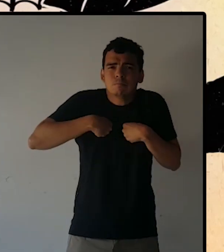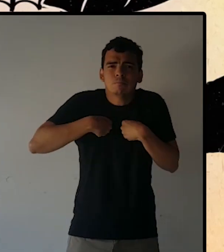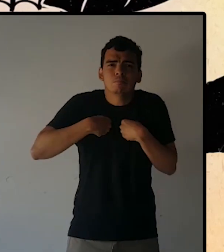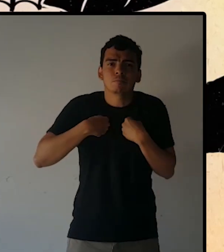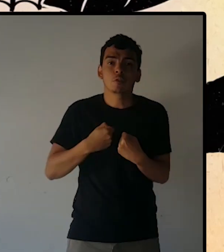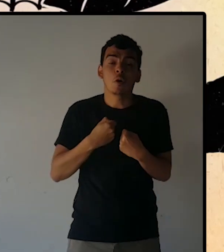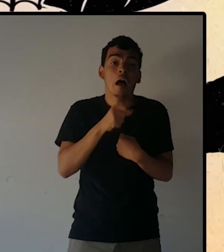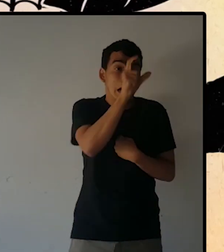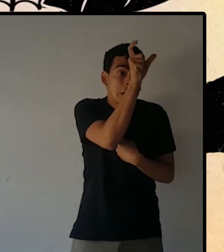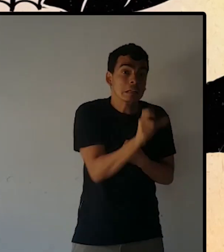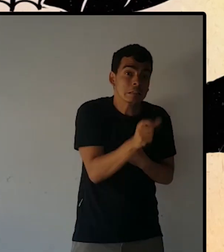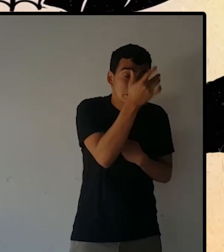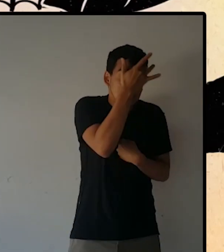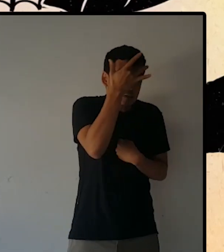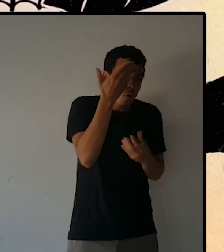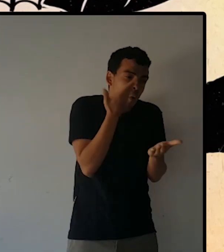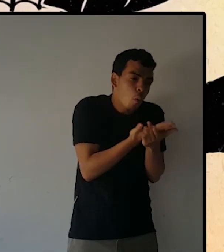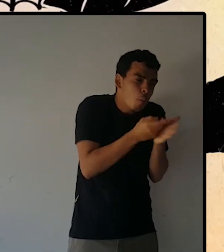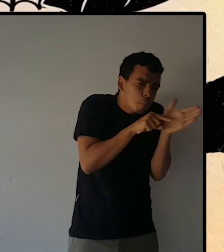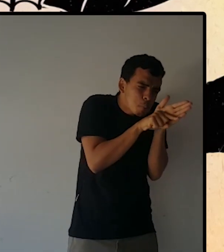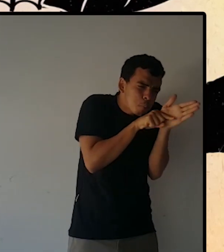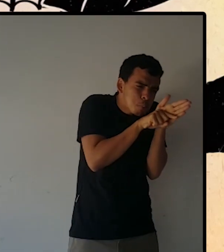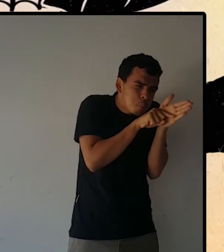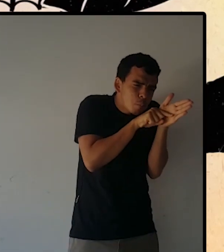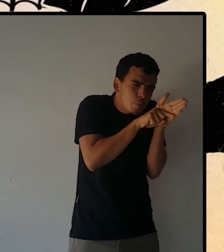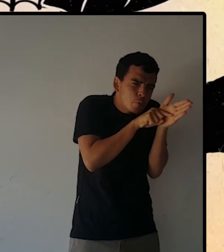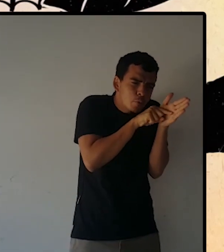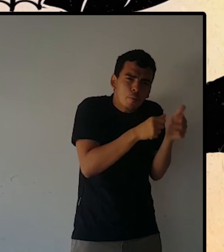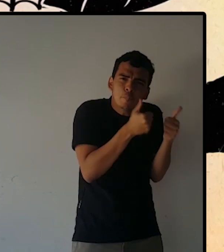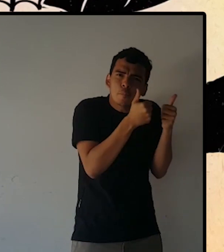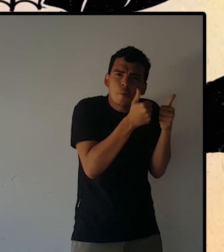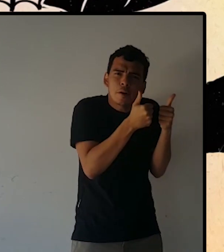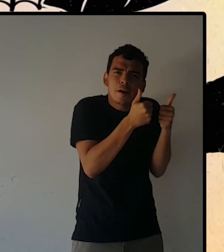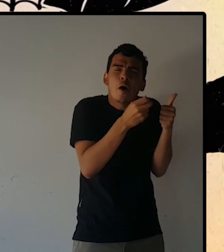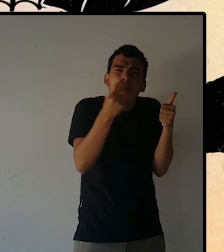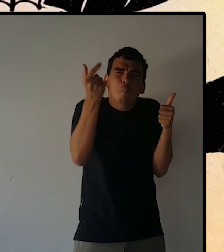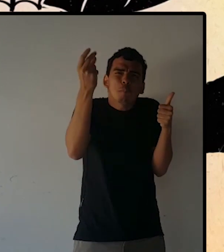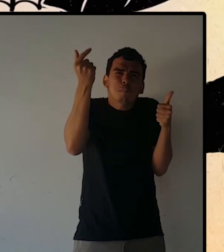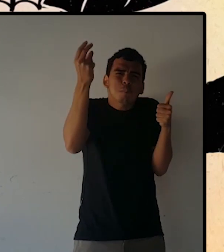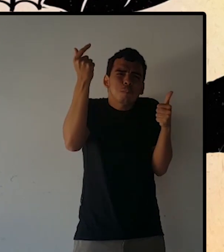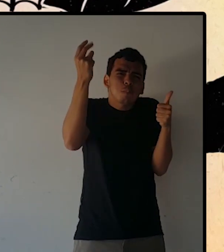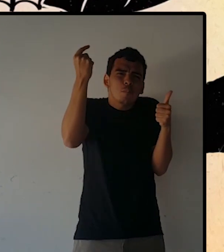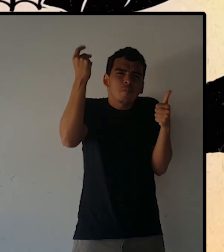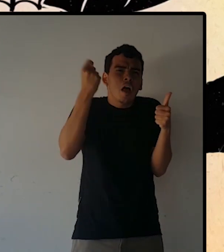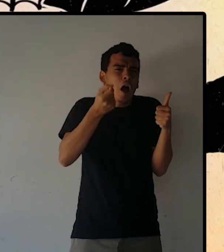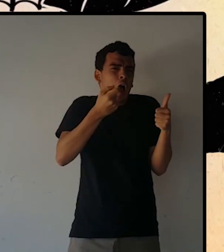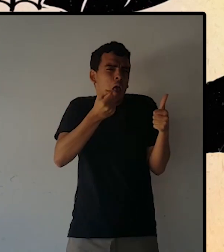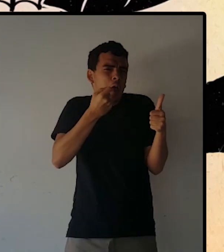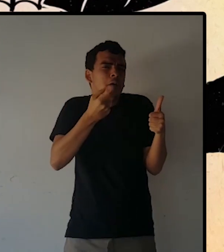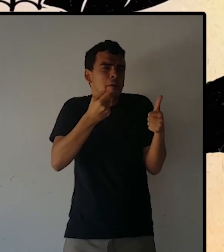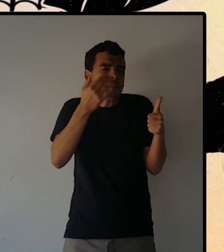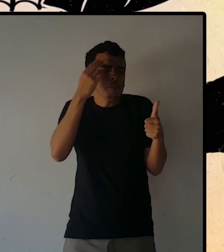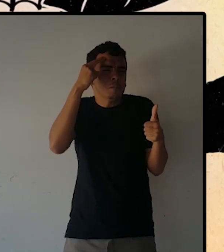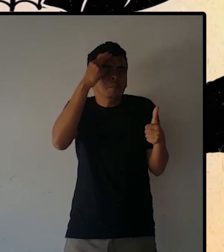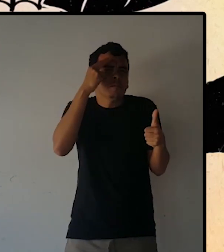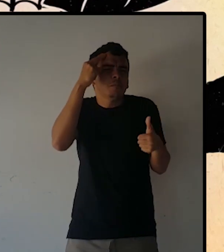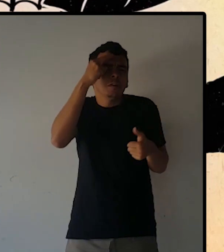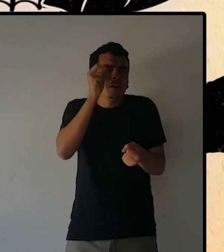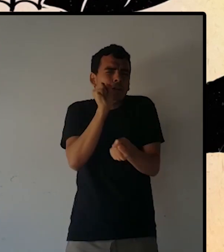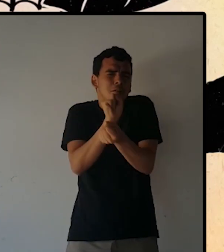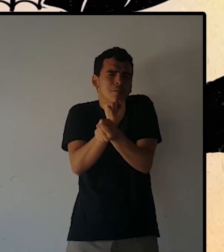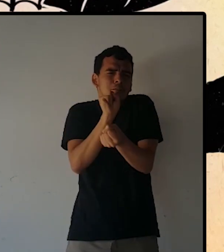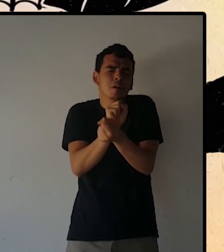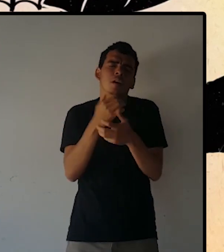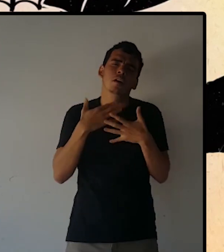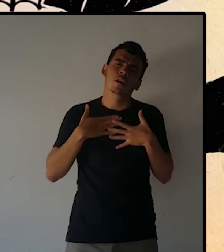sina. Nos humanos está sendo pesquisado esse velho medicamento. Pense, espere,